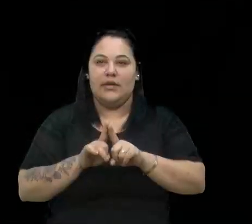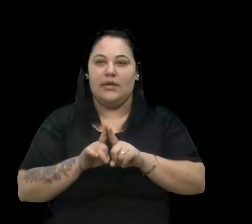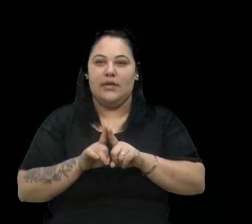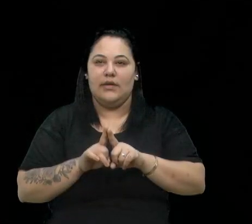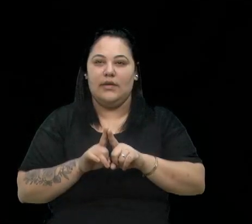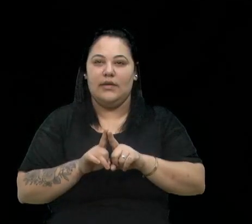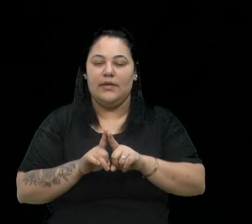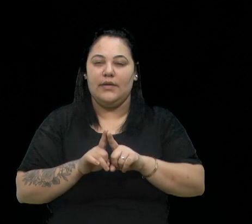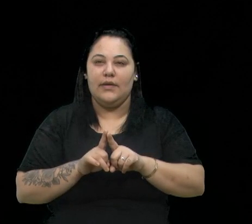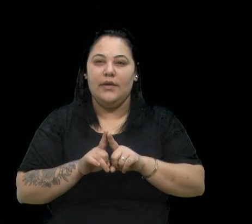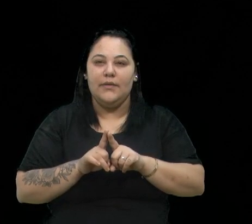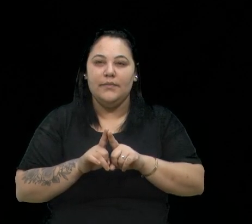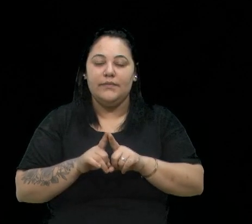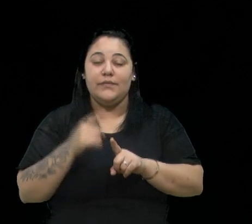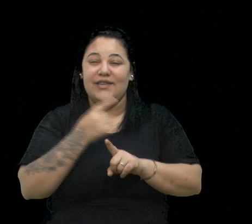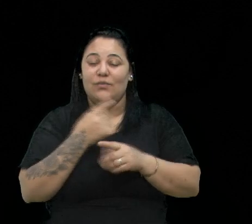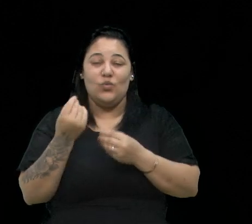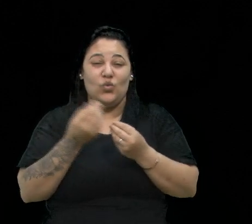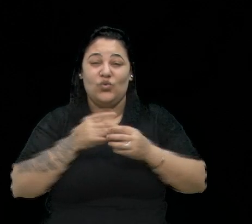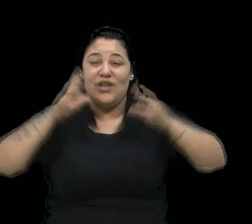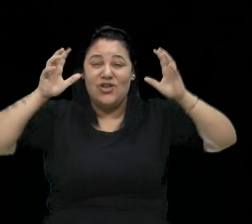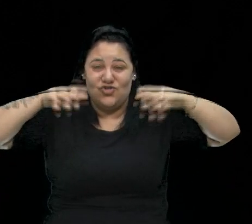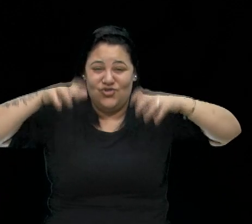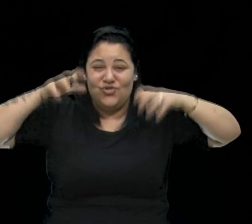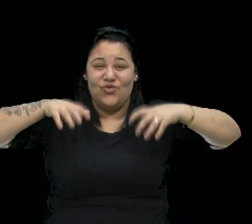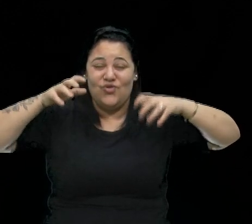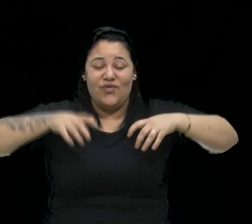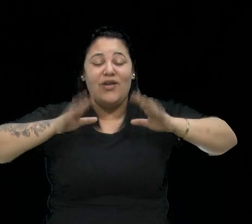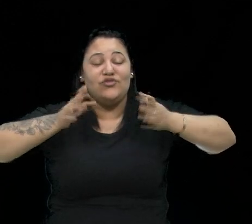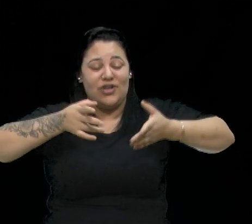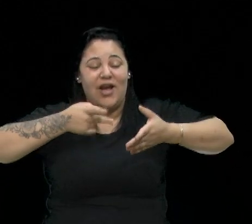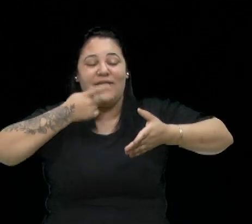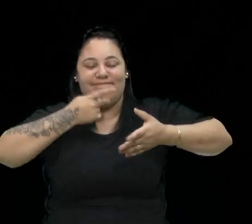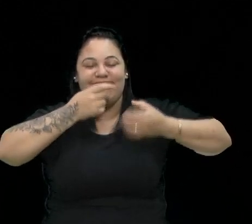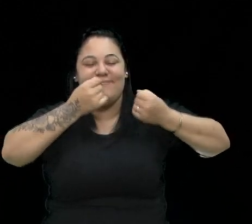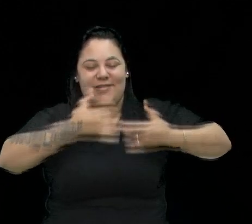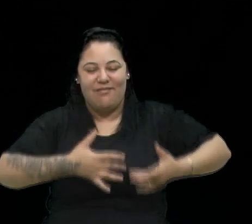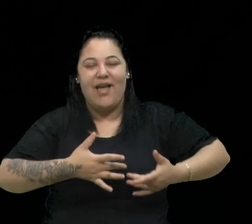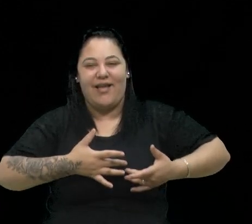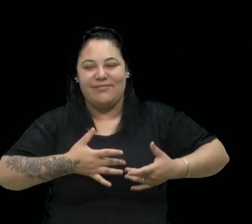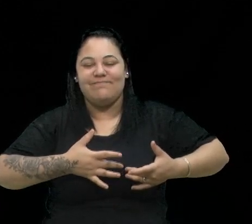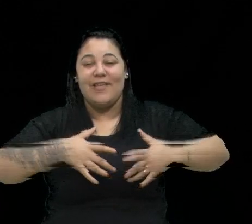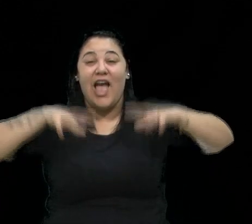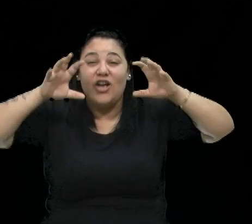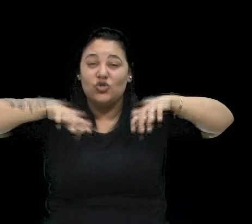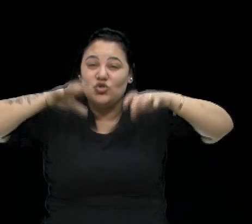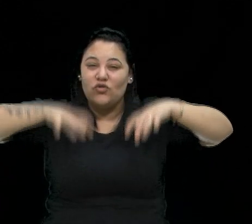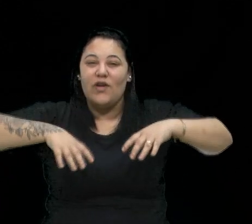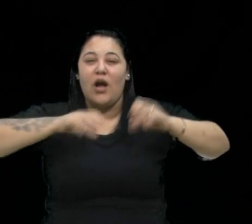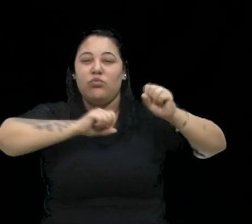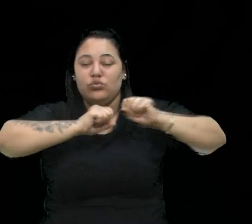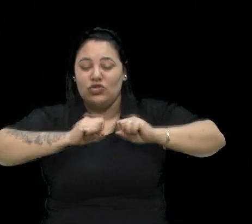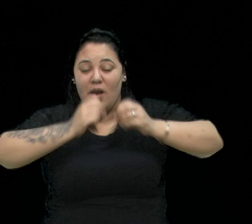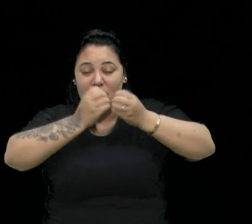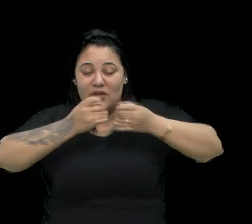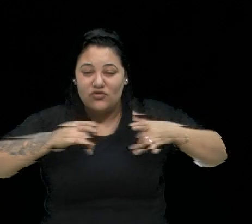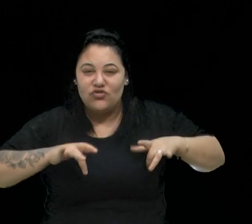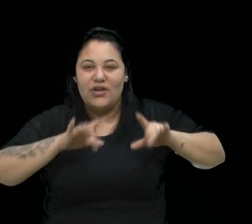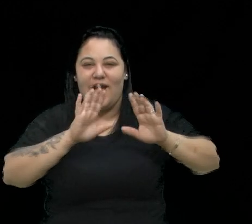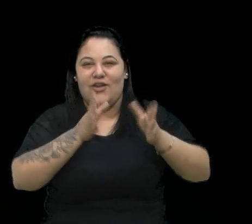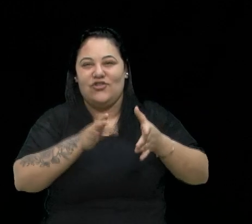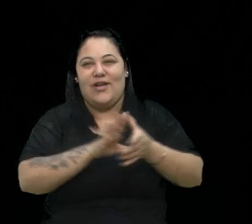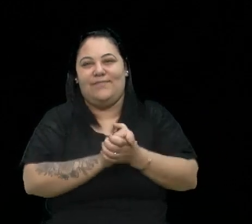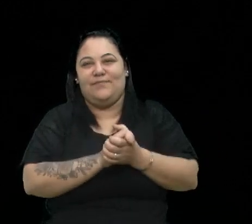esse efeito de muita chuva poderia ter efeito na mesa do consumidor, colega Fiuza, e ontem,